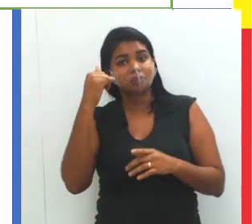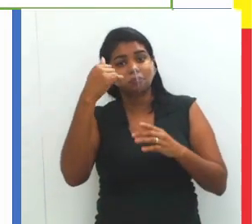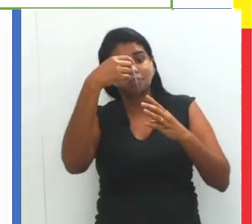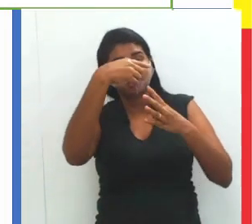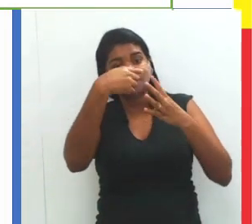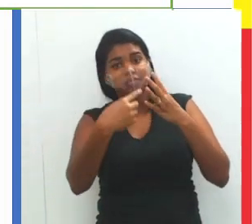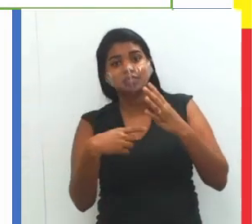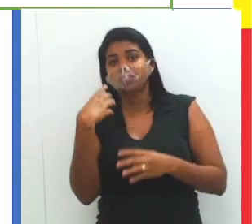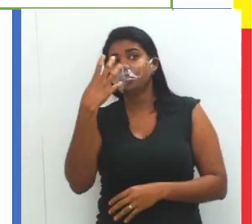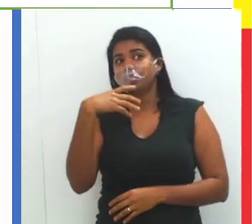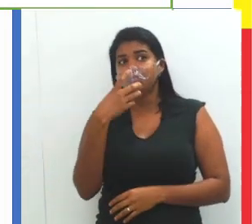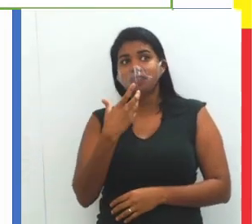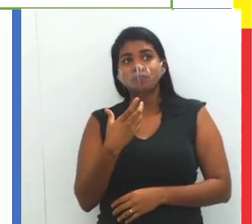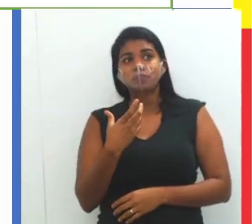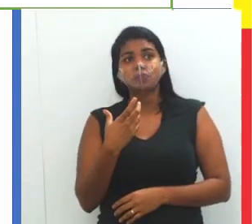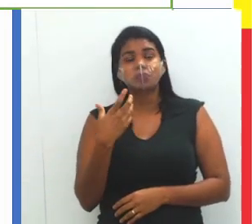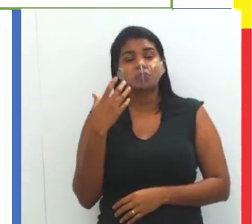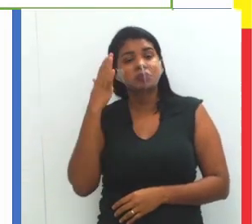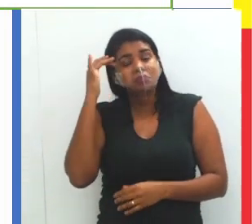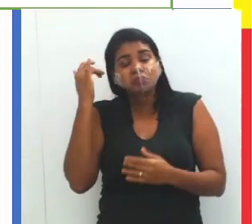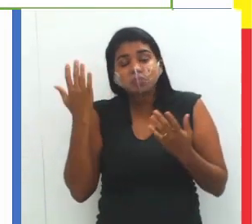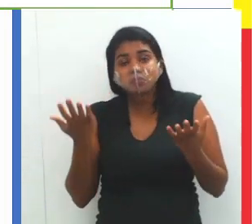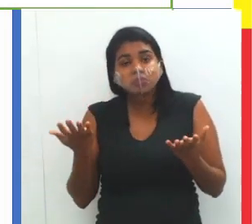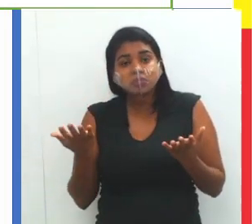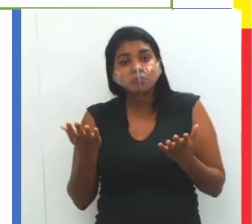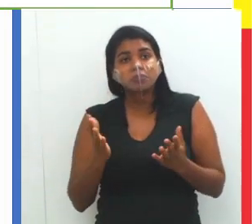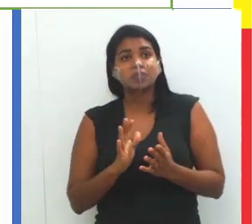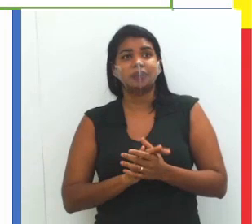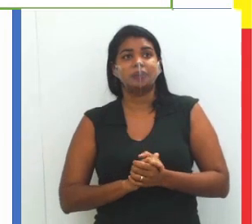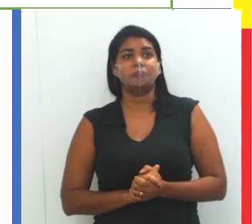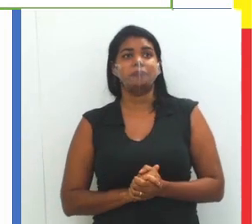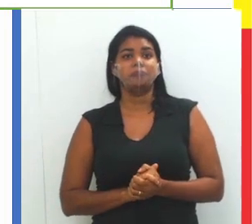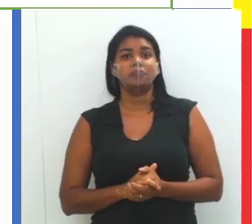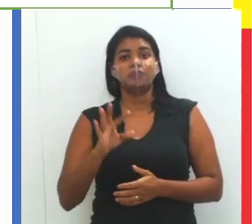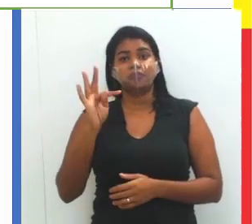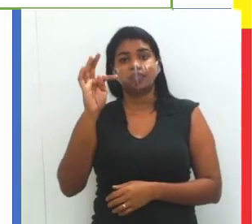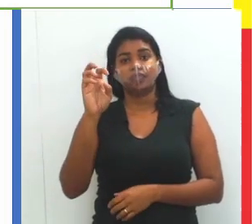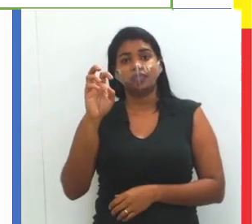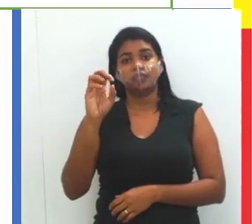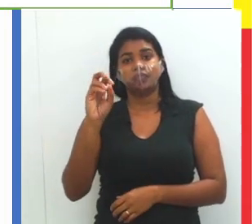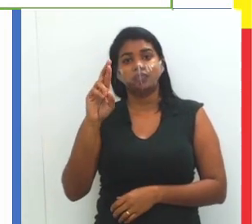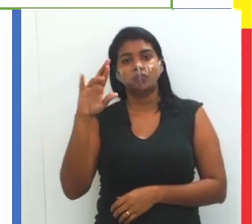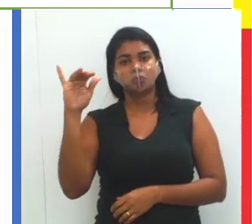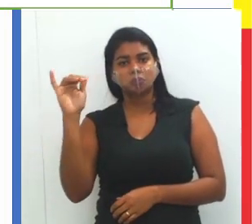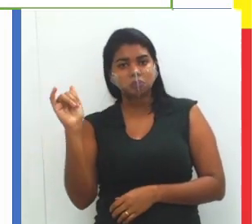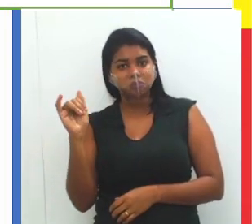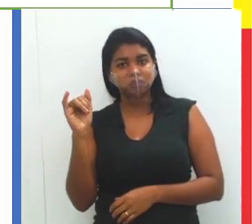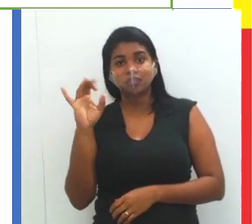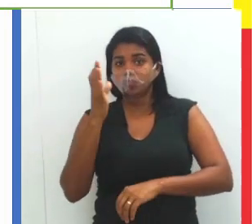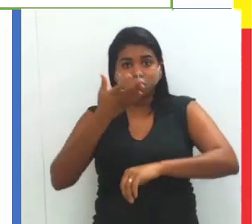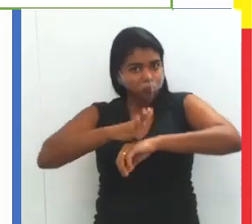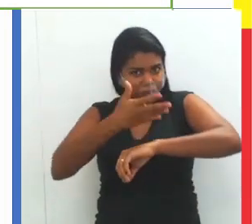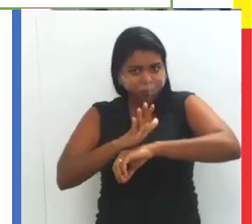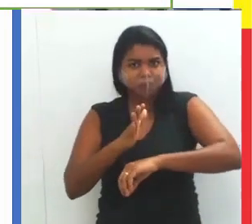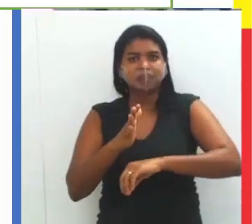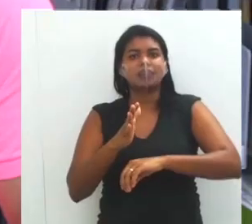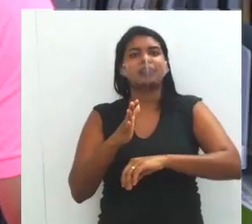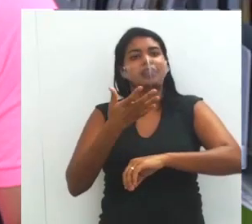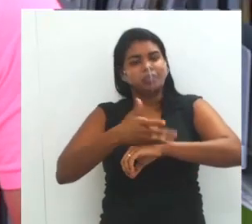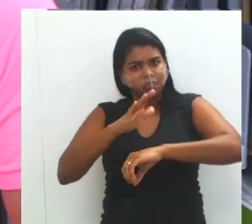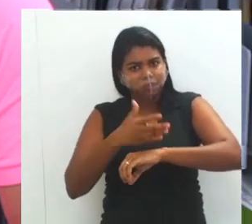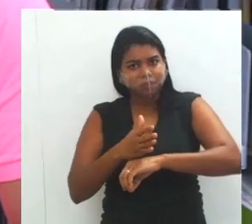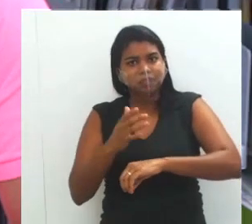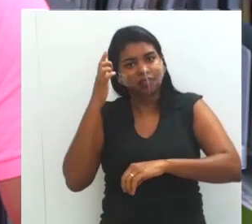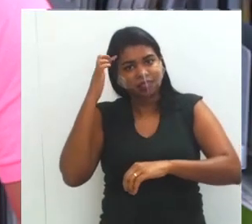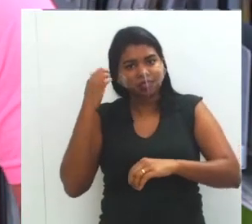musical. Então, como ele não sabia escala musical, quer dizer, não sabia teoria, né? Ele sabia a prática, tocar,